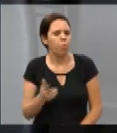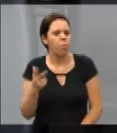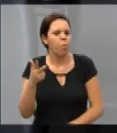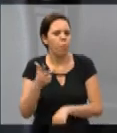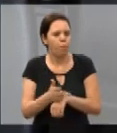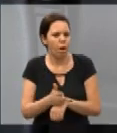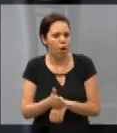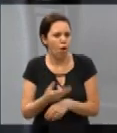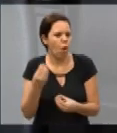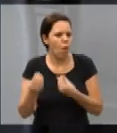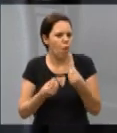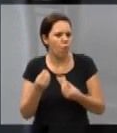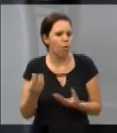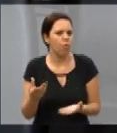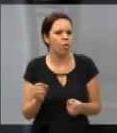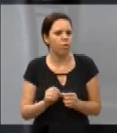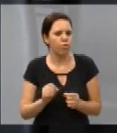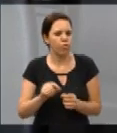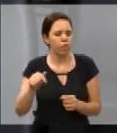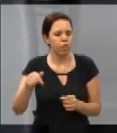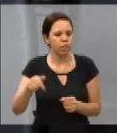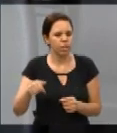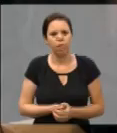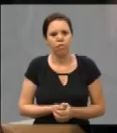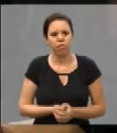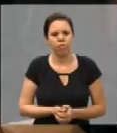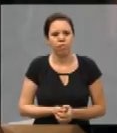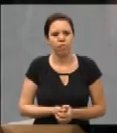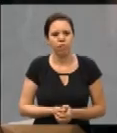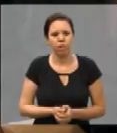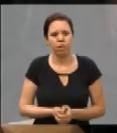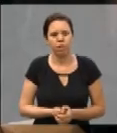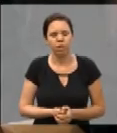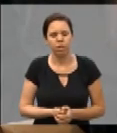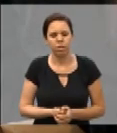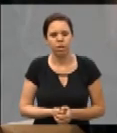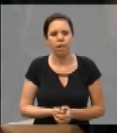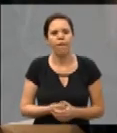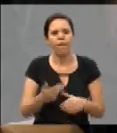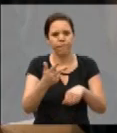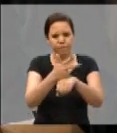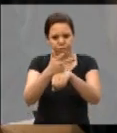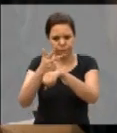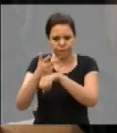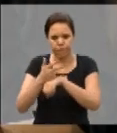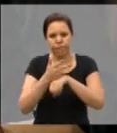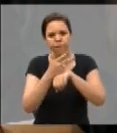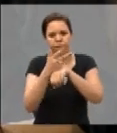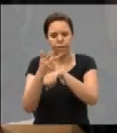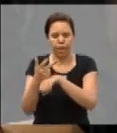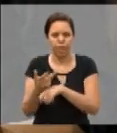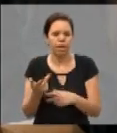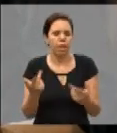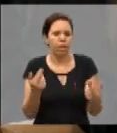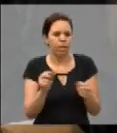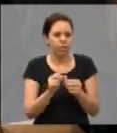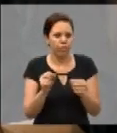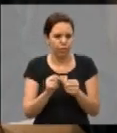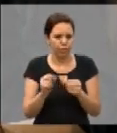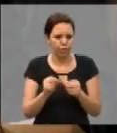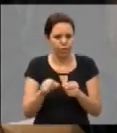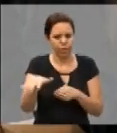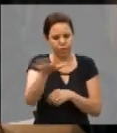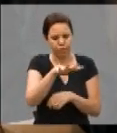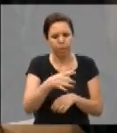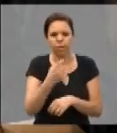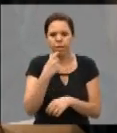como foram as filmagens aqui na região, né? Bom, as filmagens, como nós filmamos na região